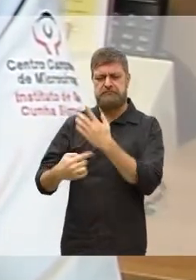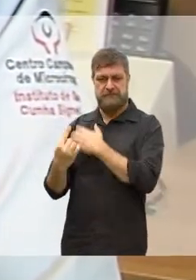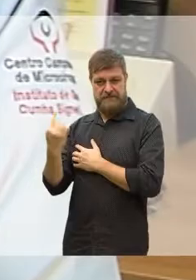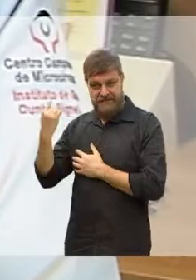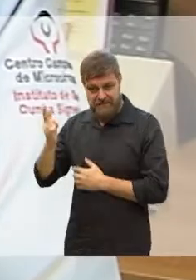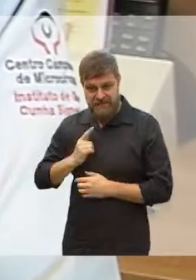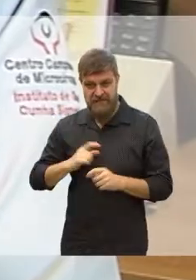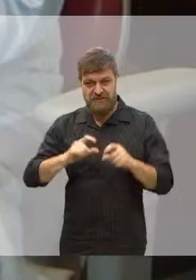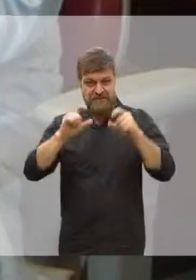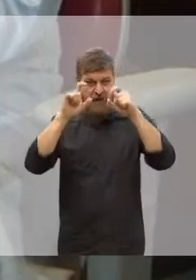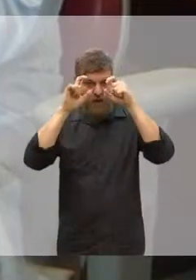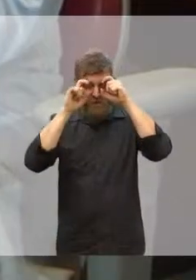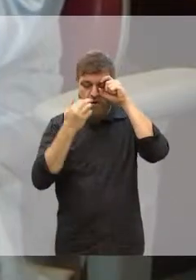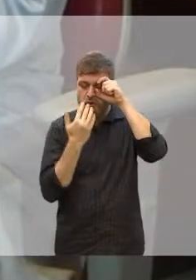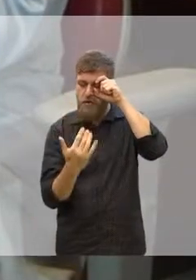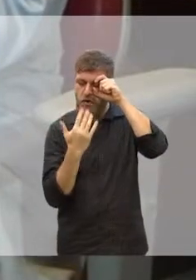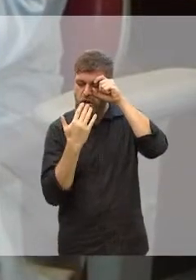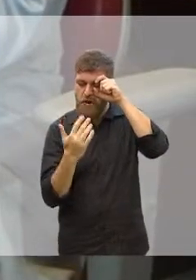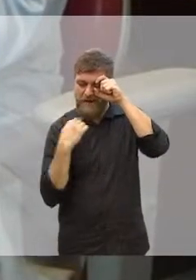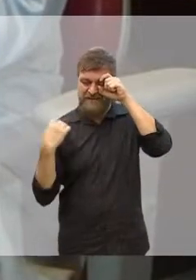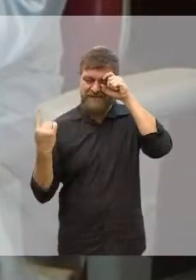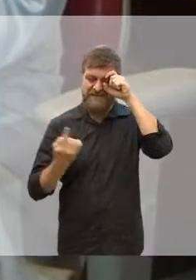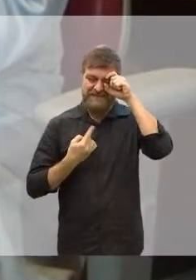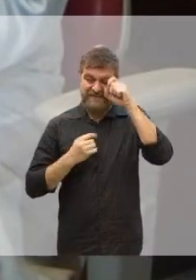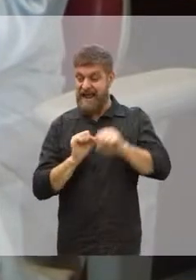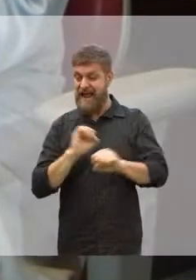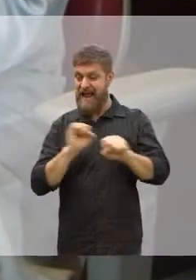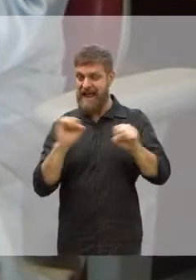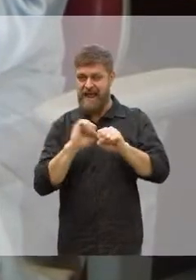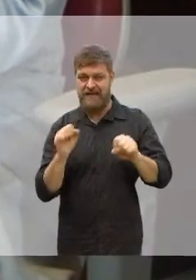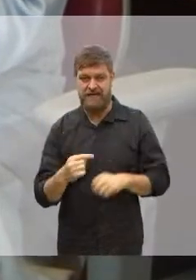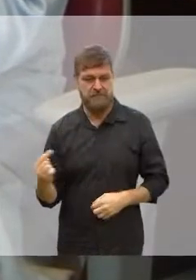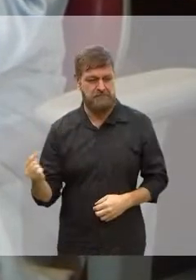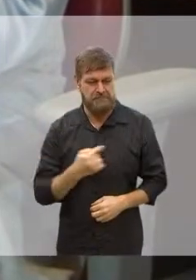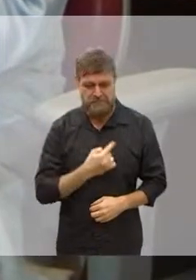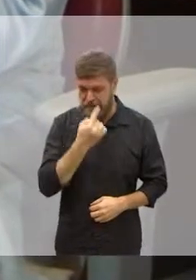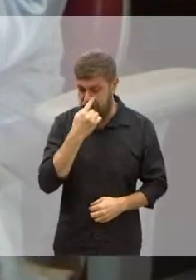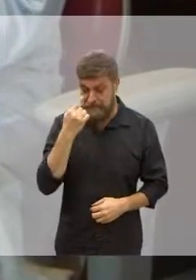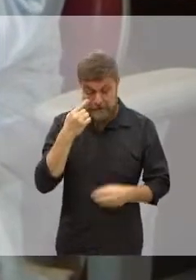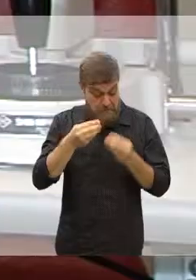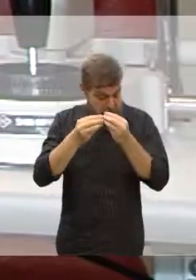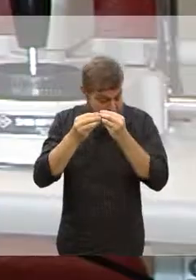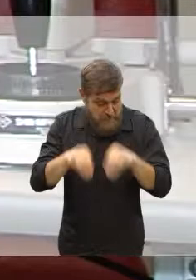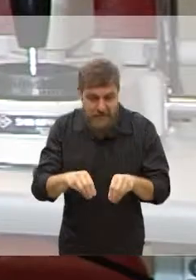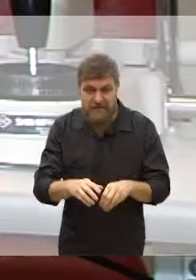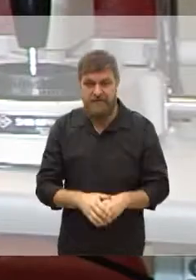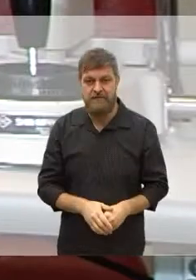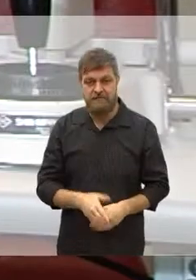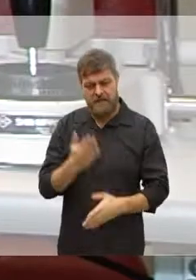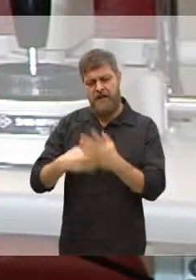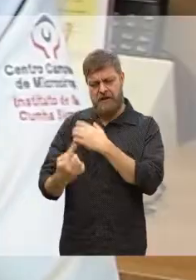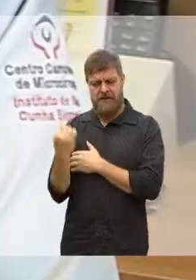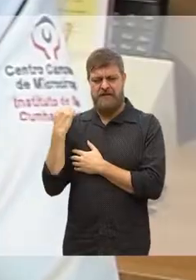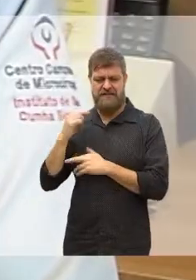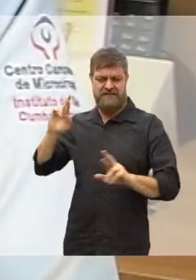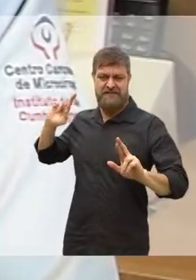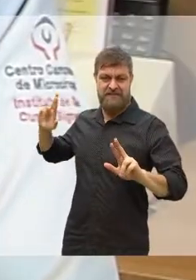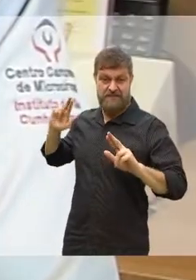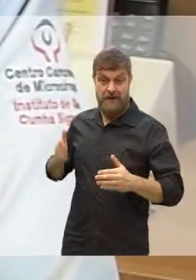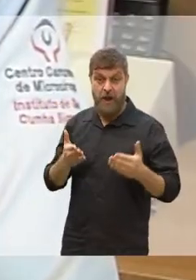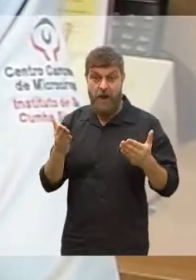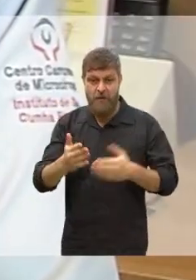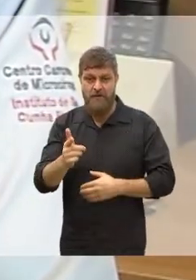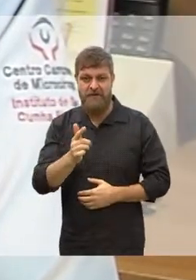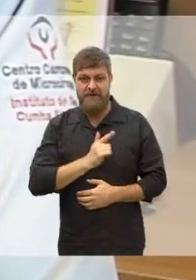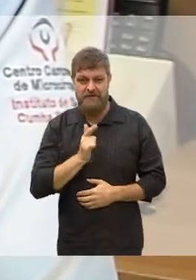de acetato e nós achávamos o máximo usar aquilo, extremamente prejudicial à visão. Mas era outra época e hoje em dia